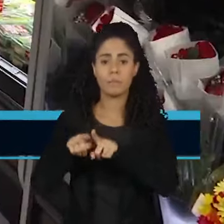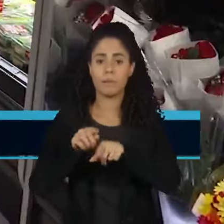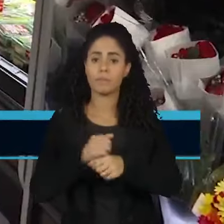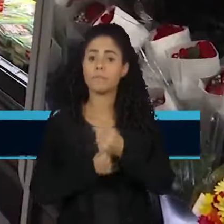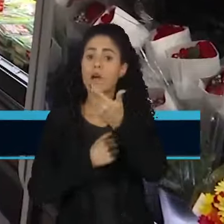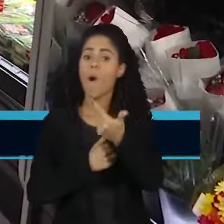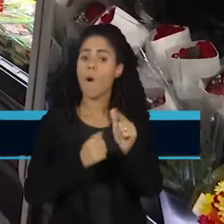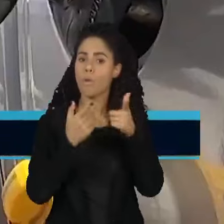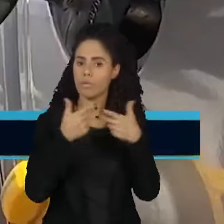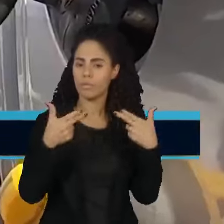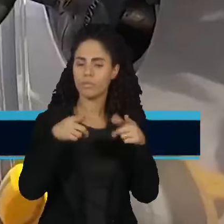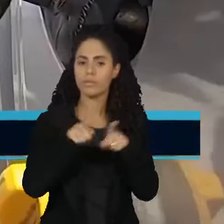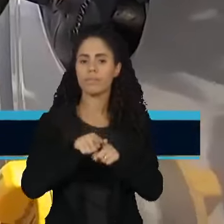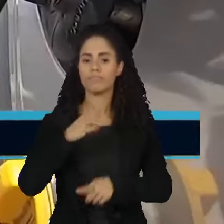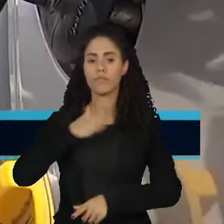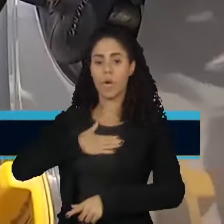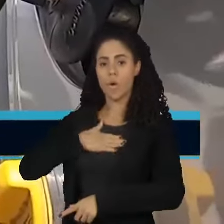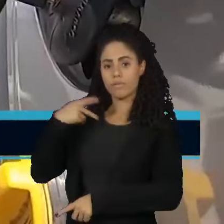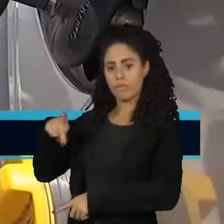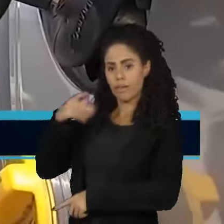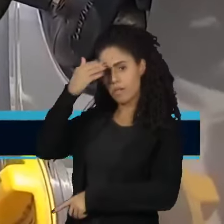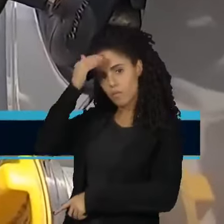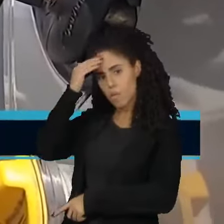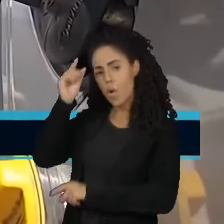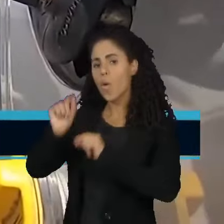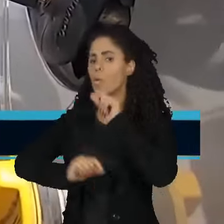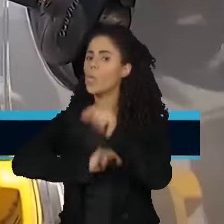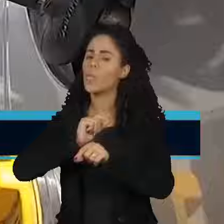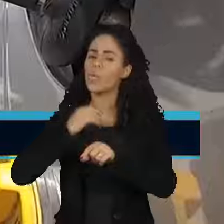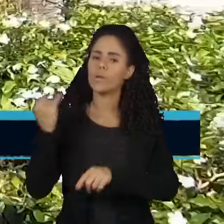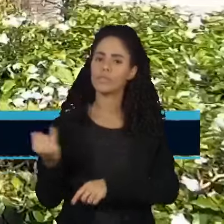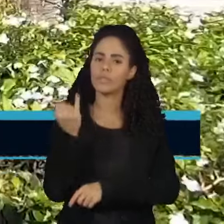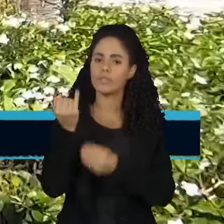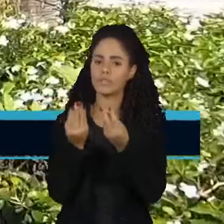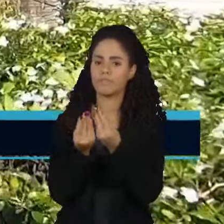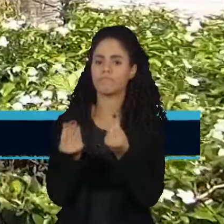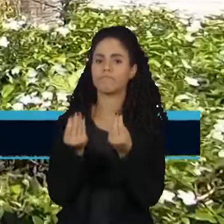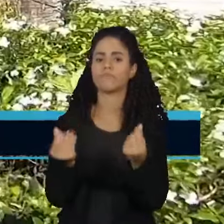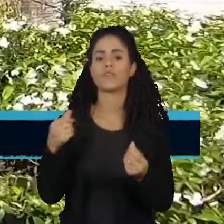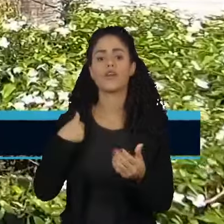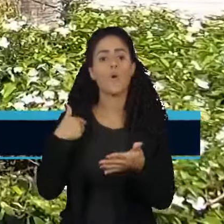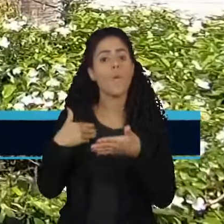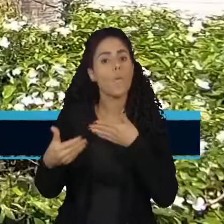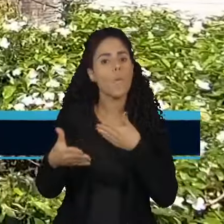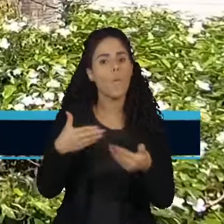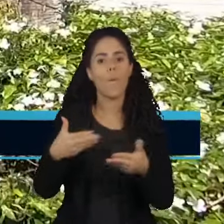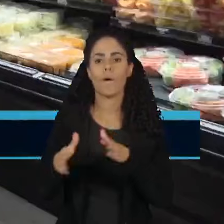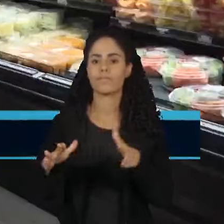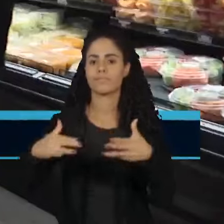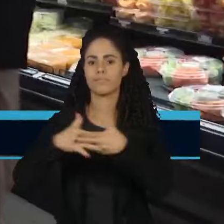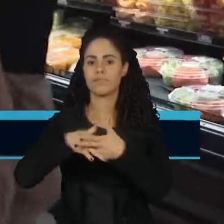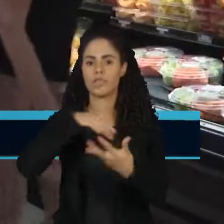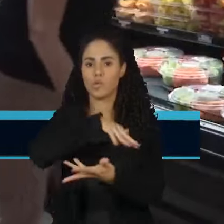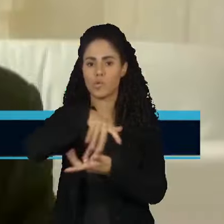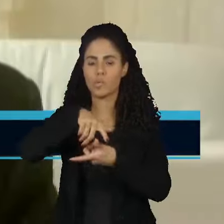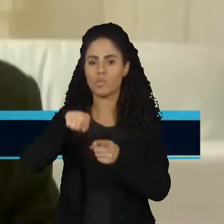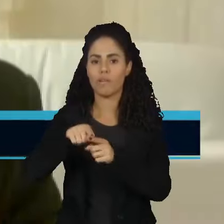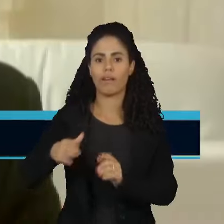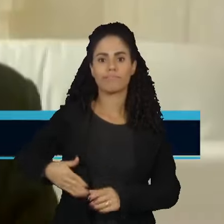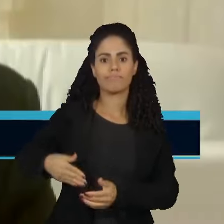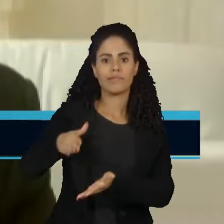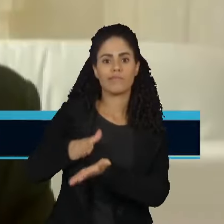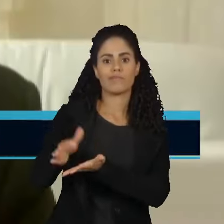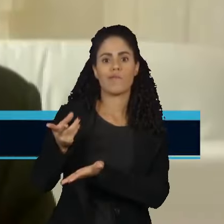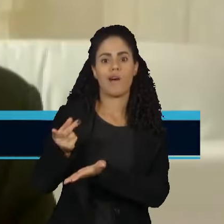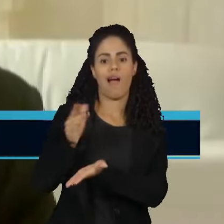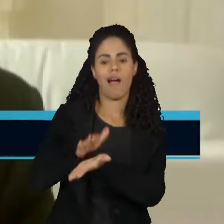que explica a preferência dos eleitores americanos é o ponto mais sensível para qualquer cidadão no mundo: o bolso. Qualquer um